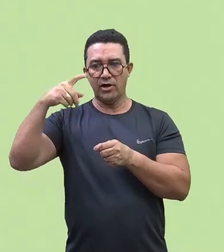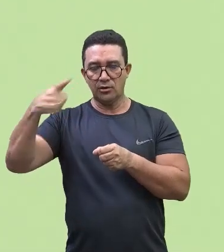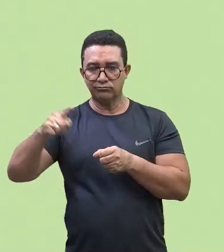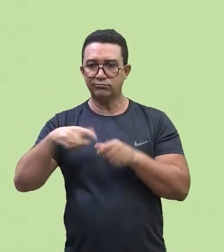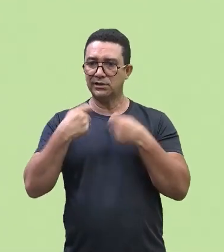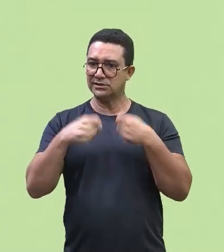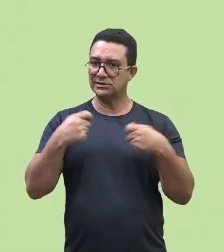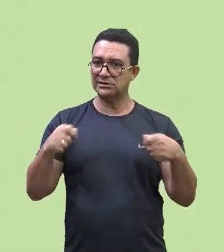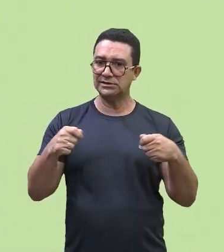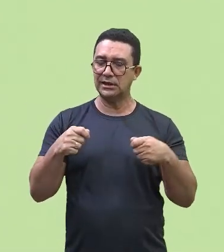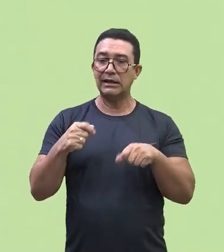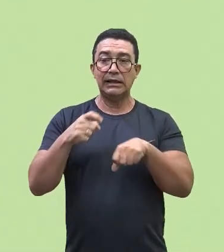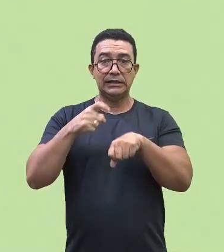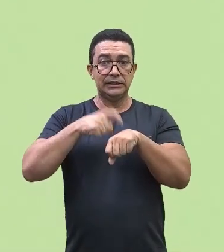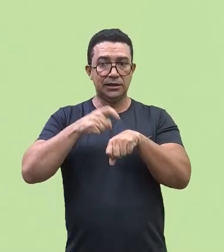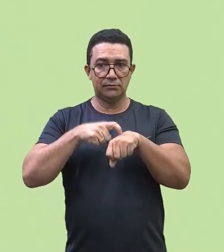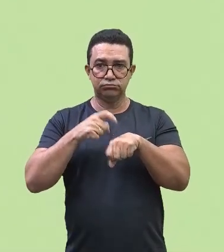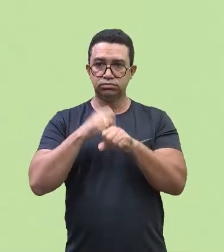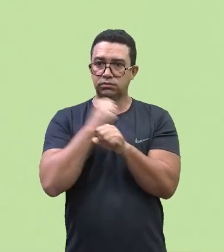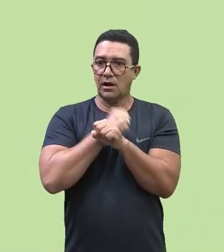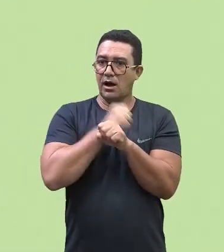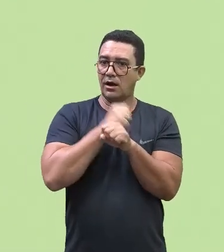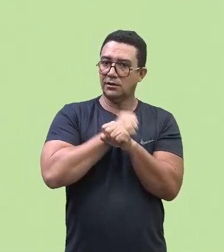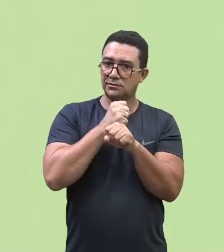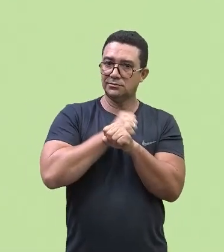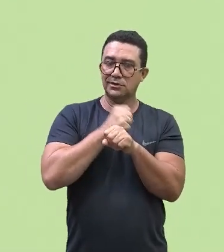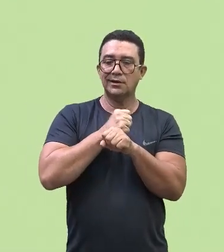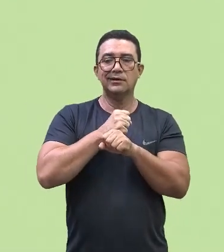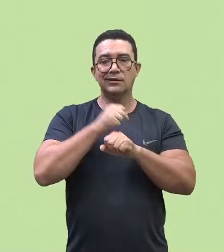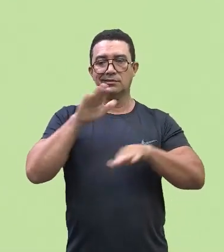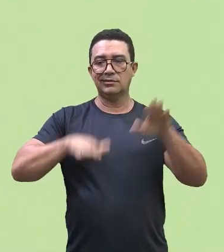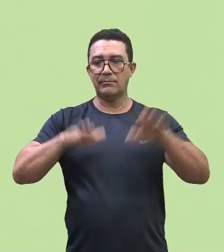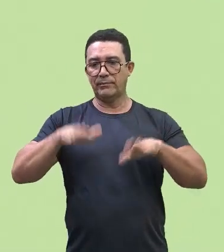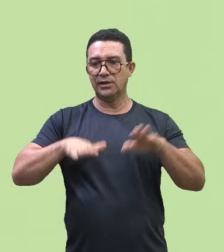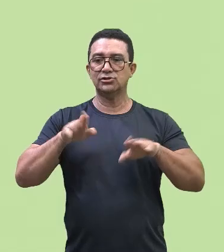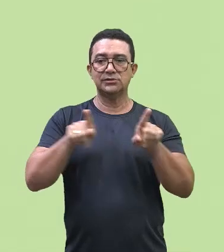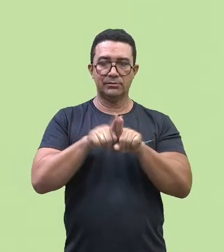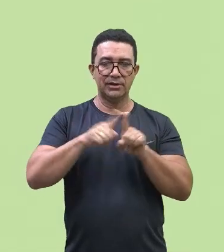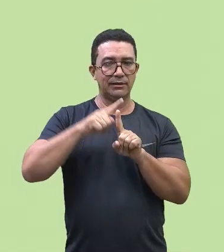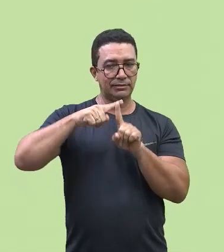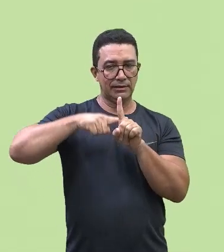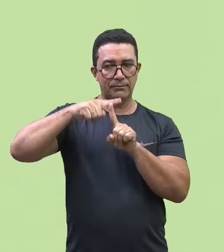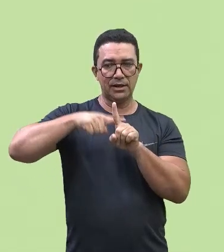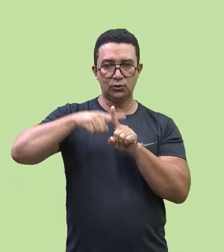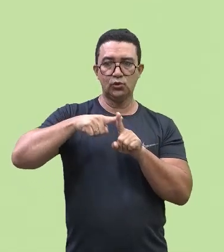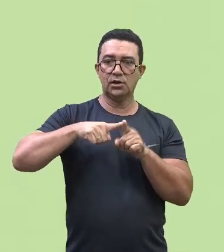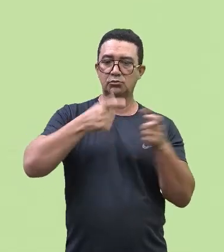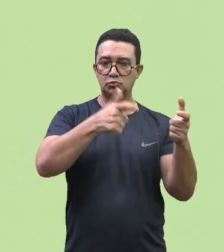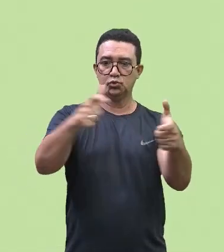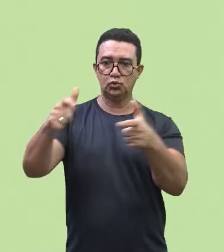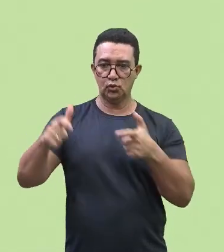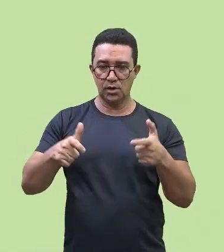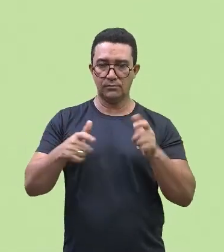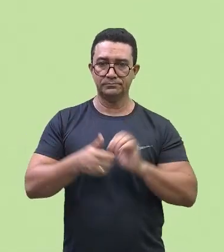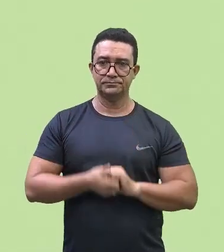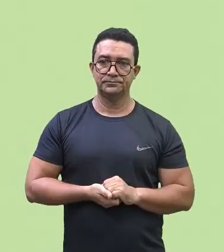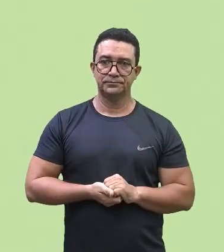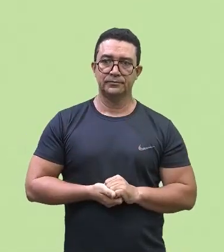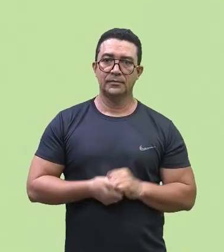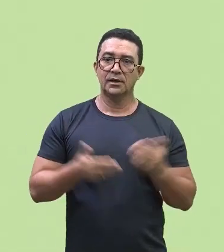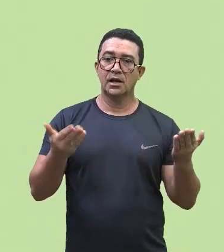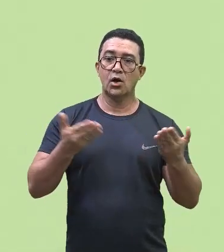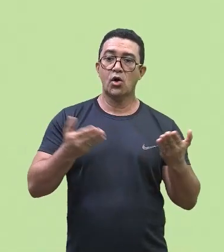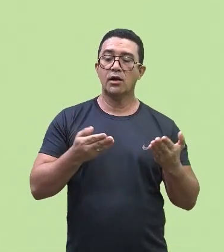muito tempo, né, e intensas condições de pressão e de temperatura naquele ambiente, tá? Agora a gente vai falar